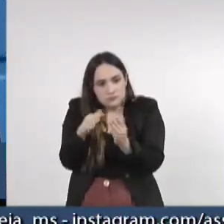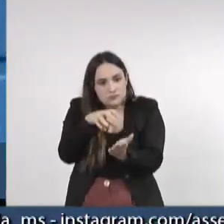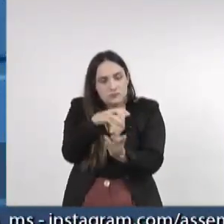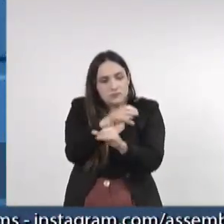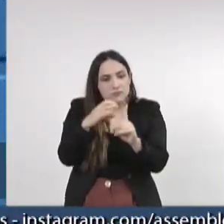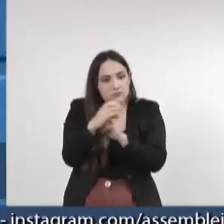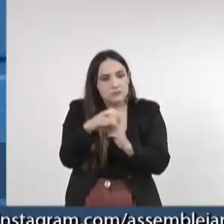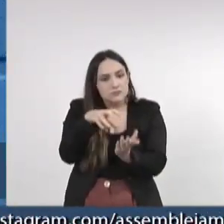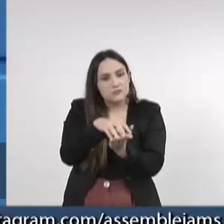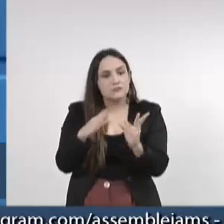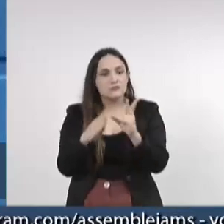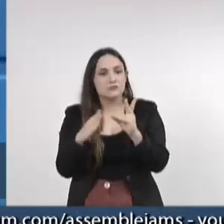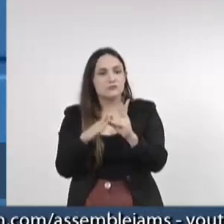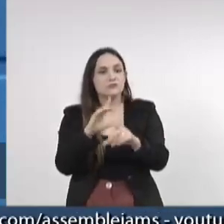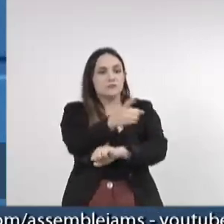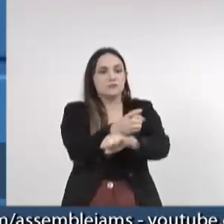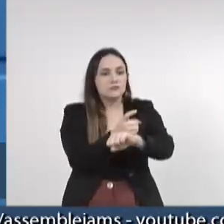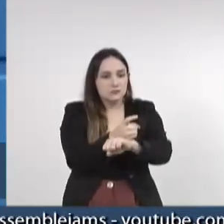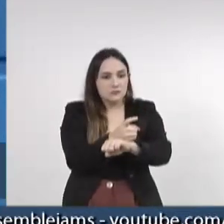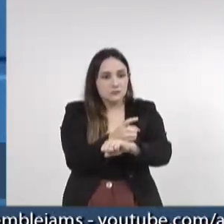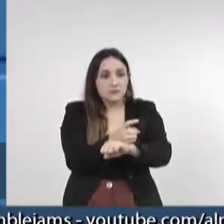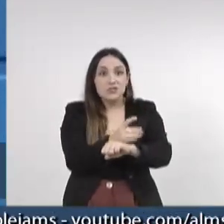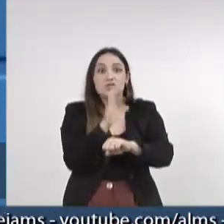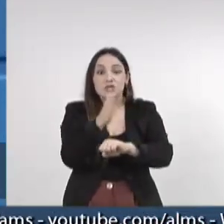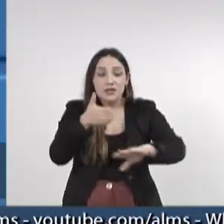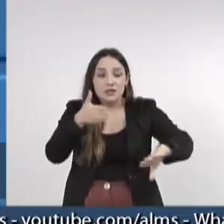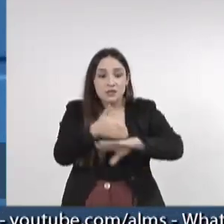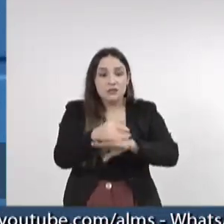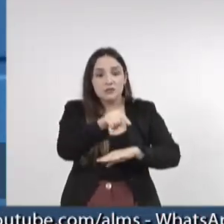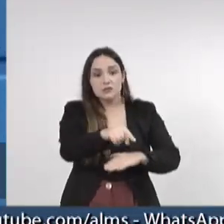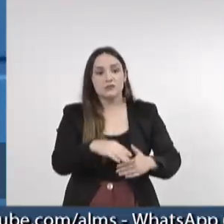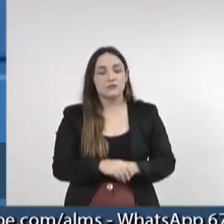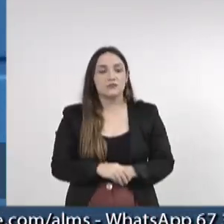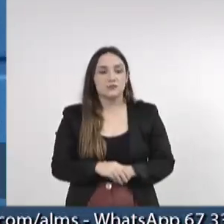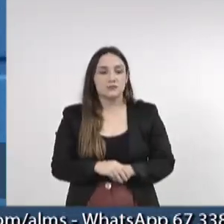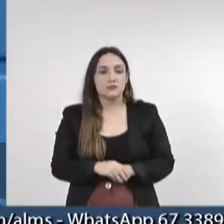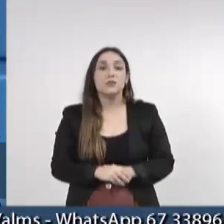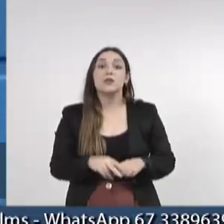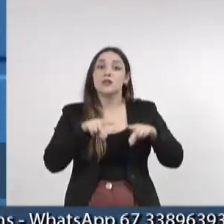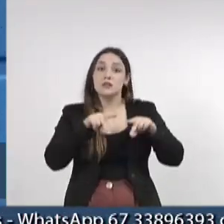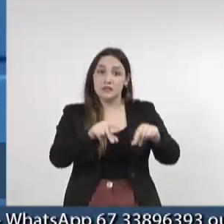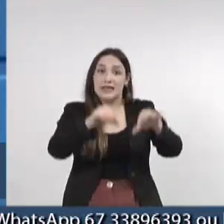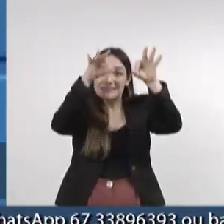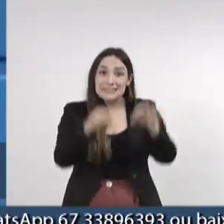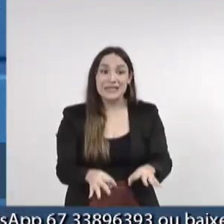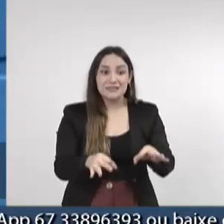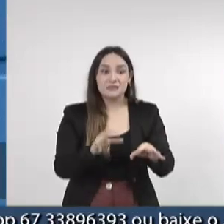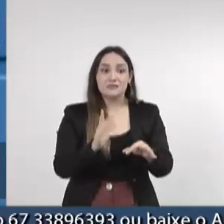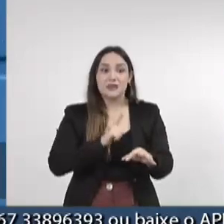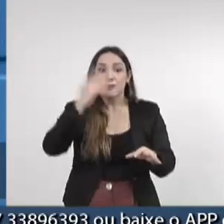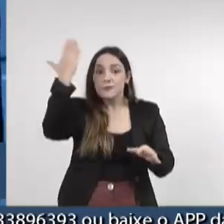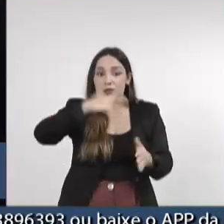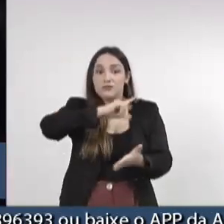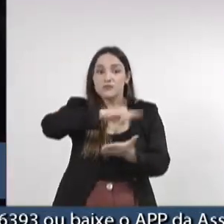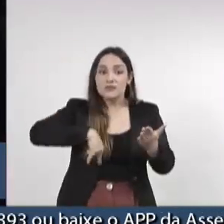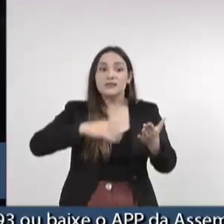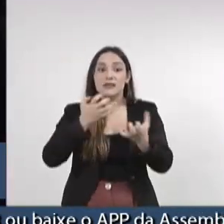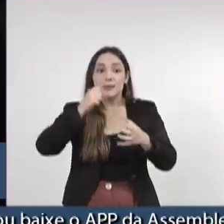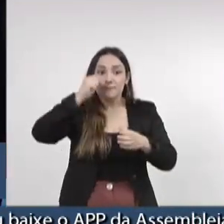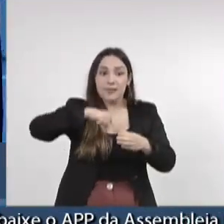das emendas do deputado Vander Lobé para destinar para os assentados da reforma agrária, para a